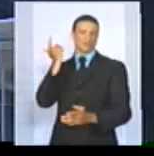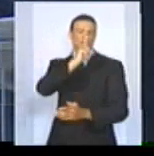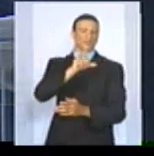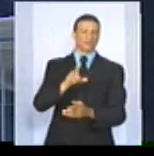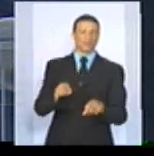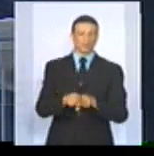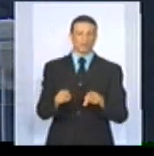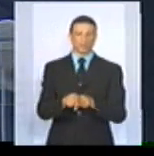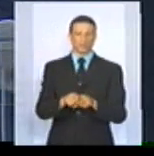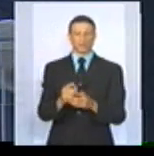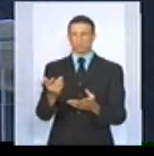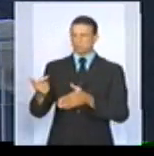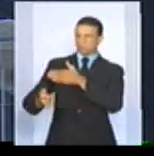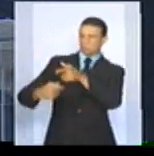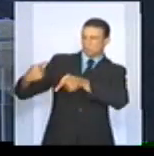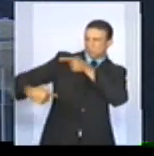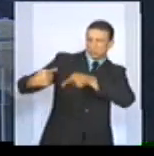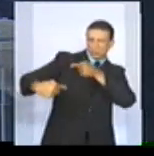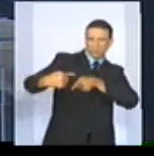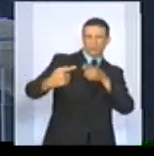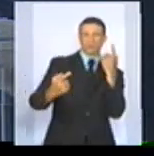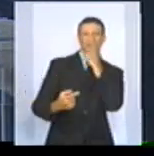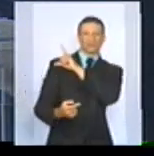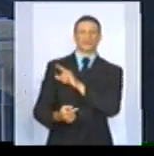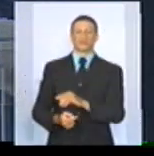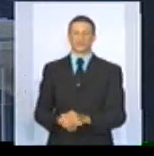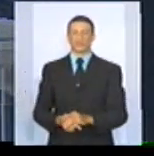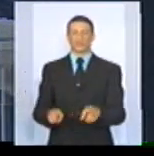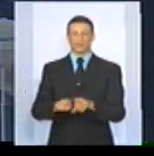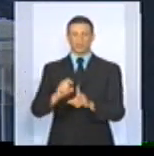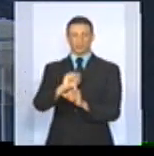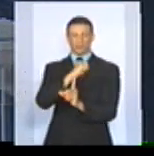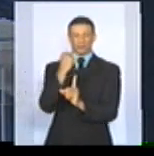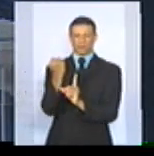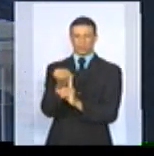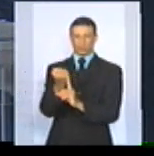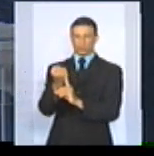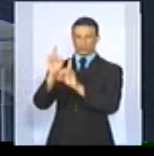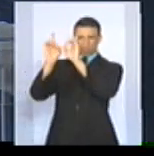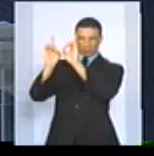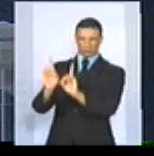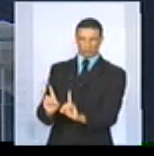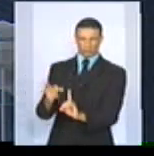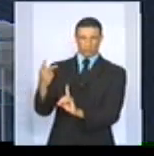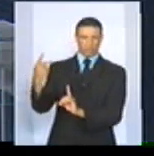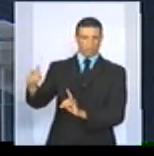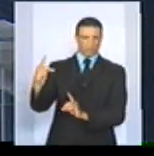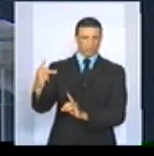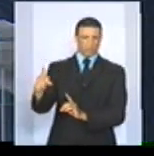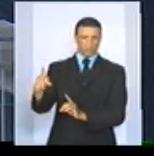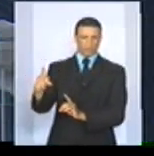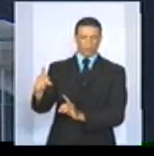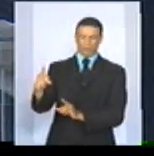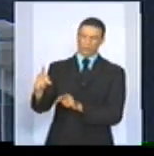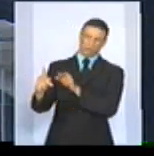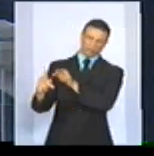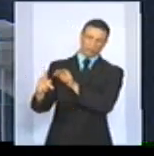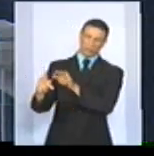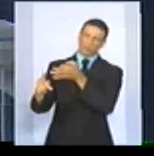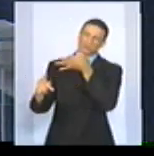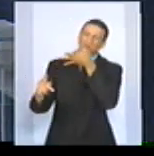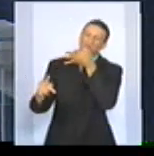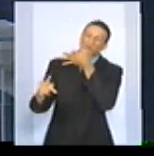produzirmos programas competitivos. As ações diretas de inconstitucionalidade pretendem arguir com questões como a